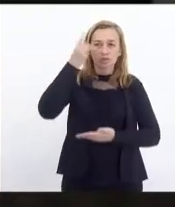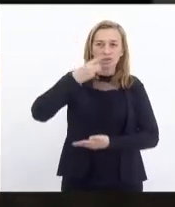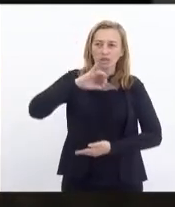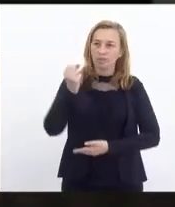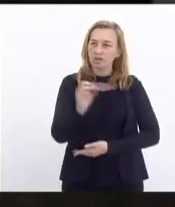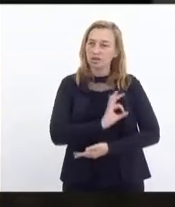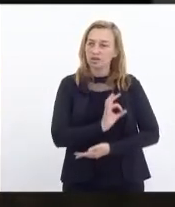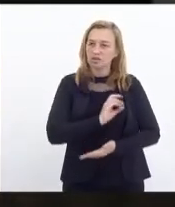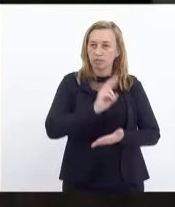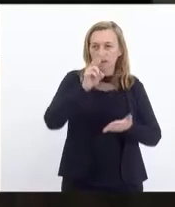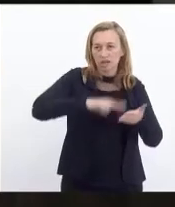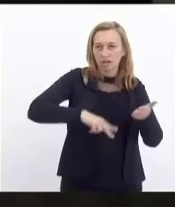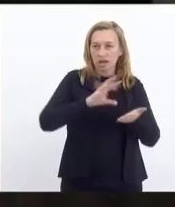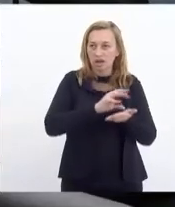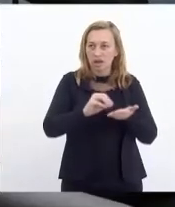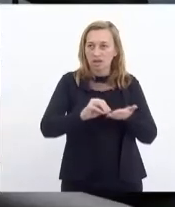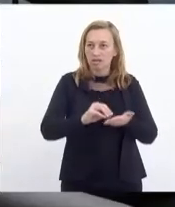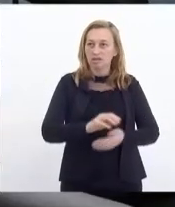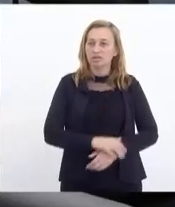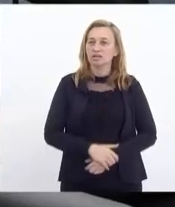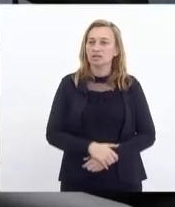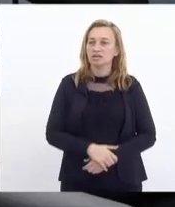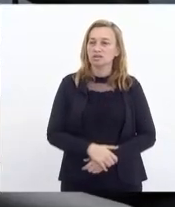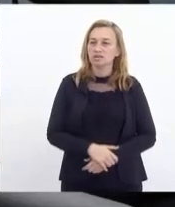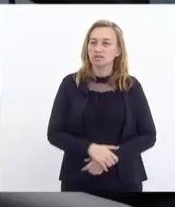fazer a leitura da ata da sessão anterior.